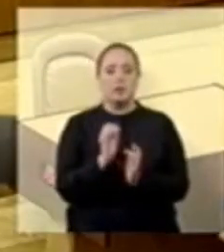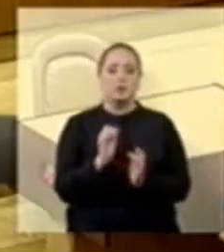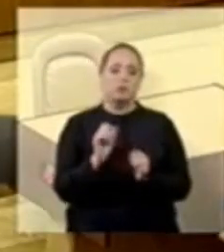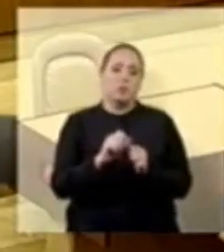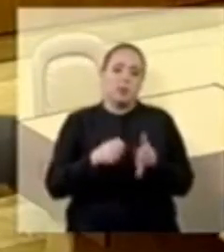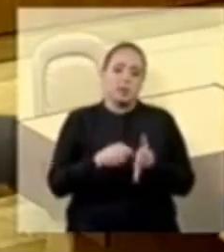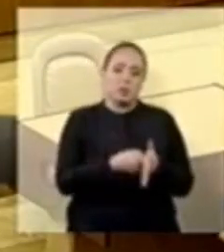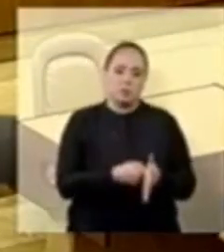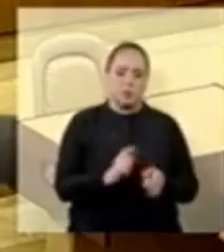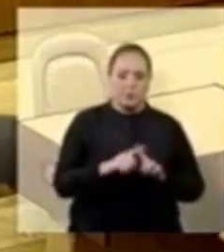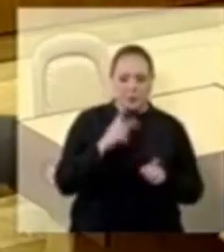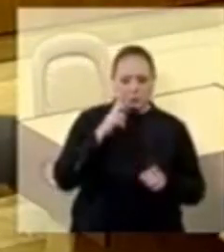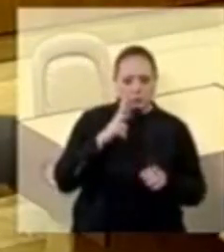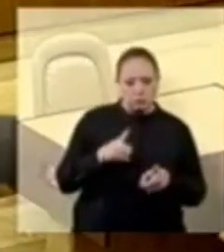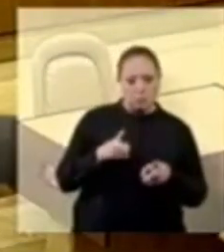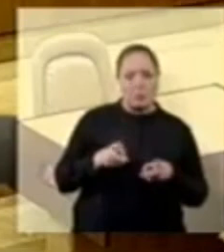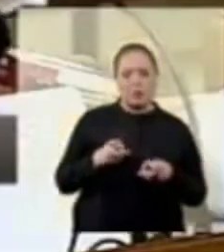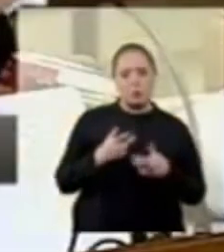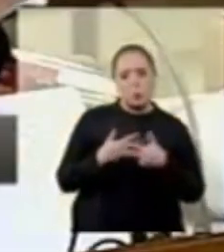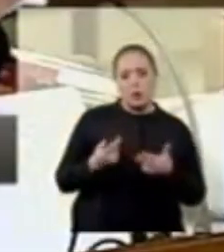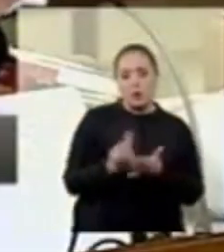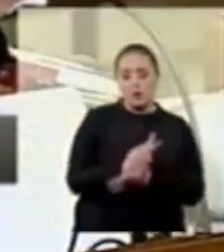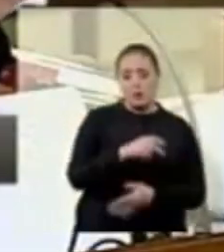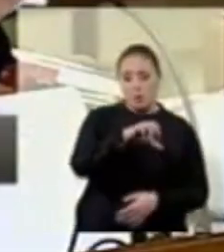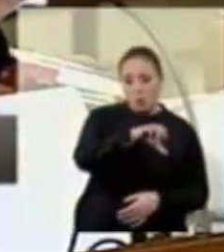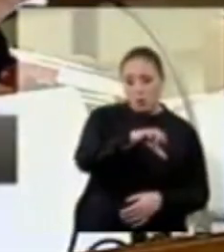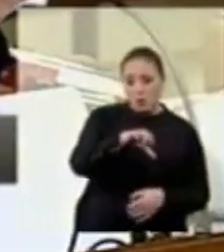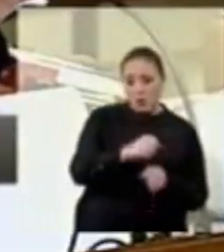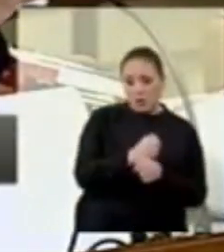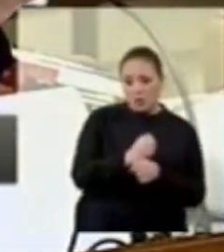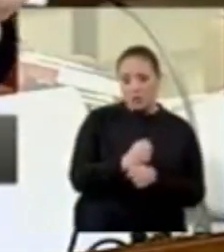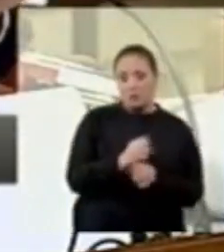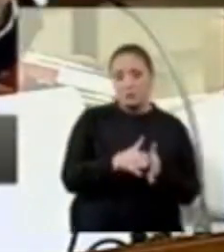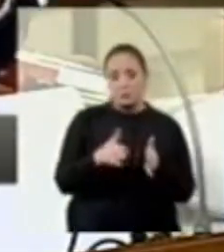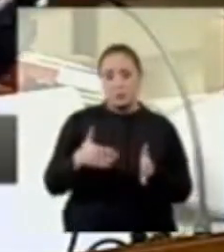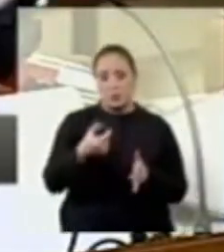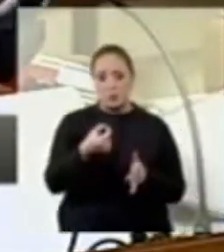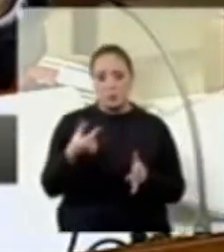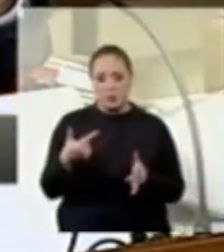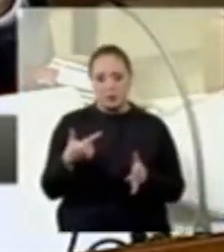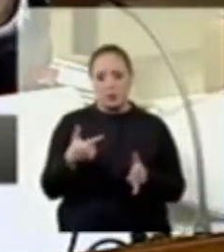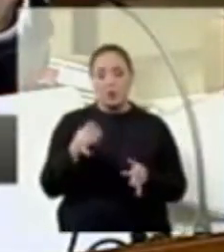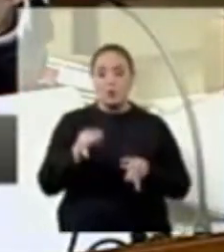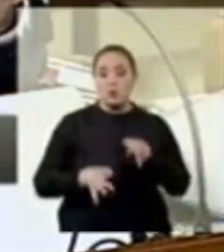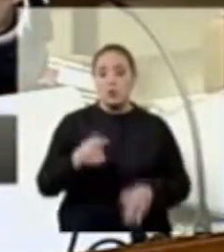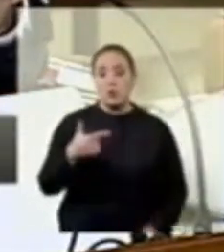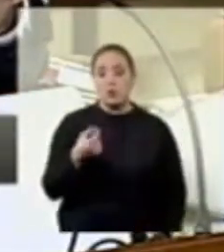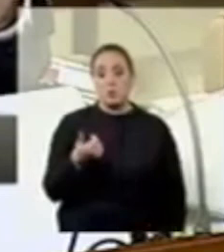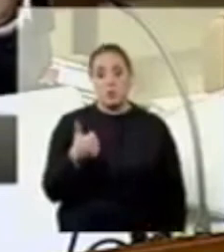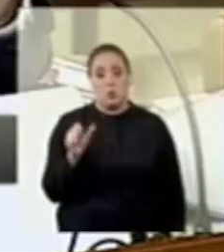mas feijão fatos ocorridos em 99 e 2002 em 2018